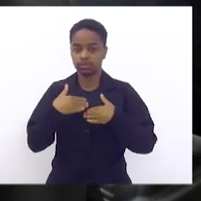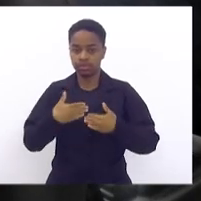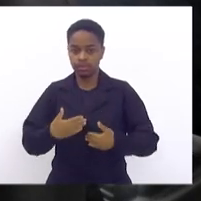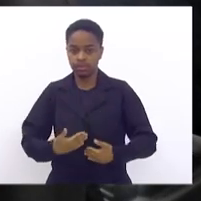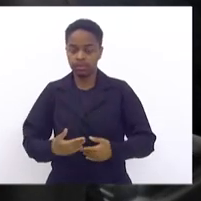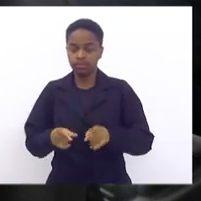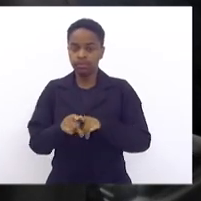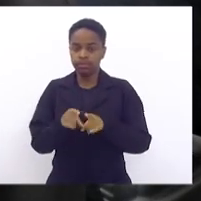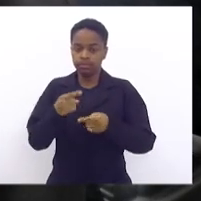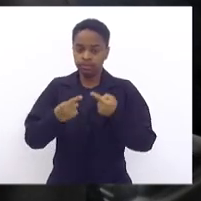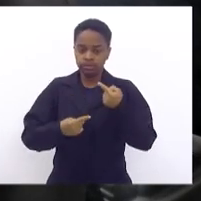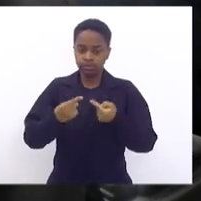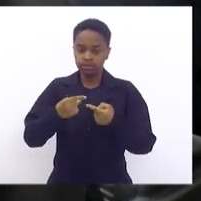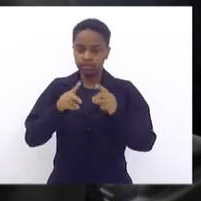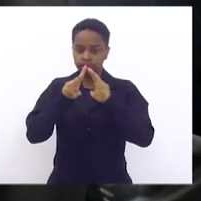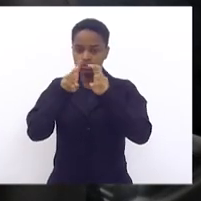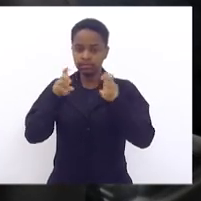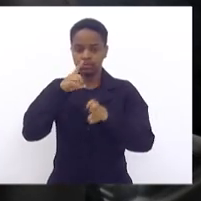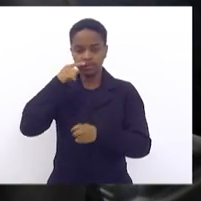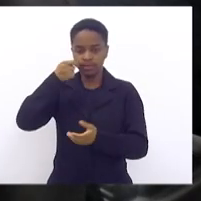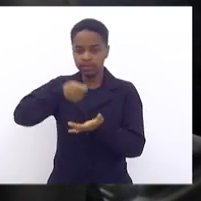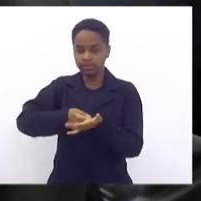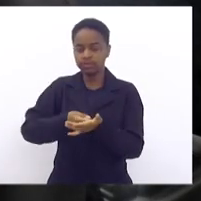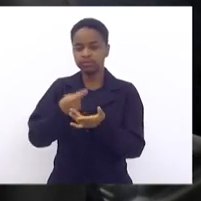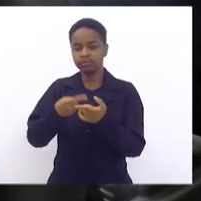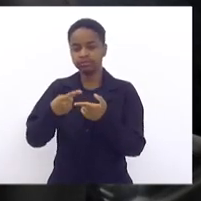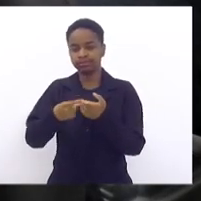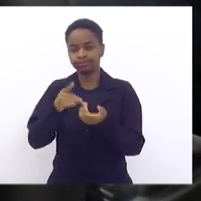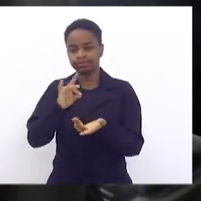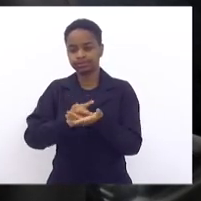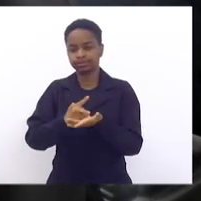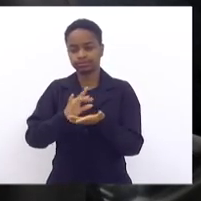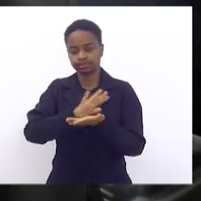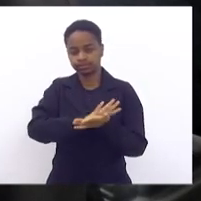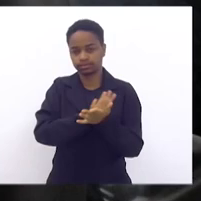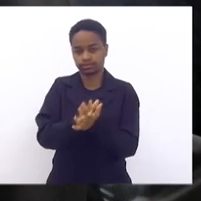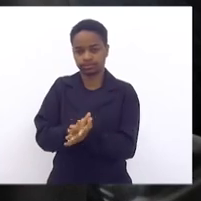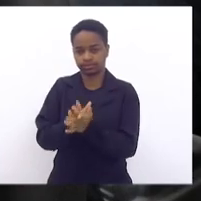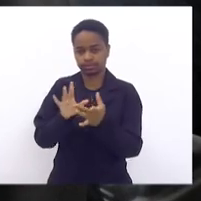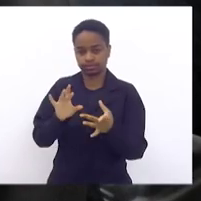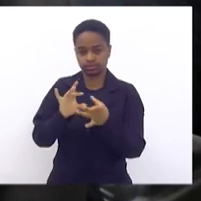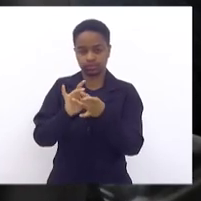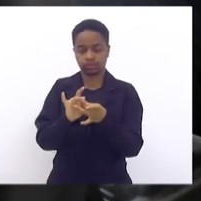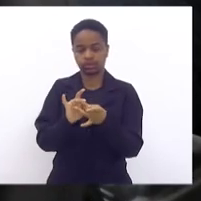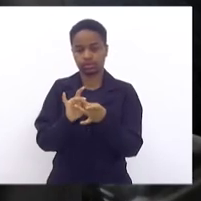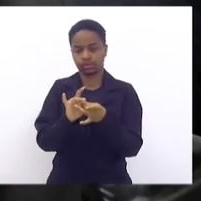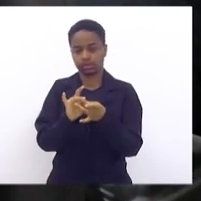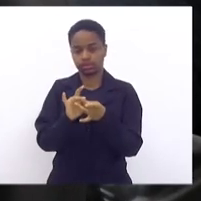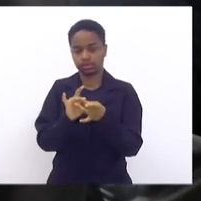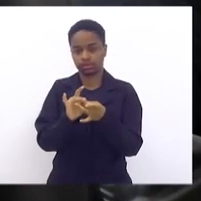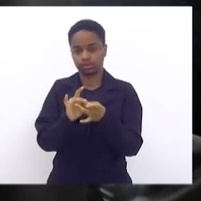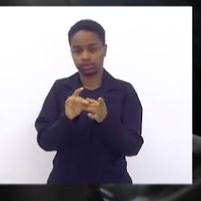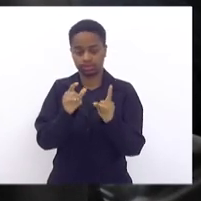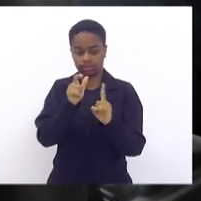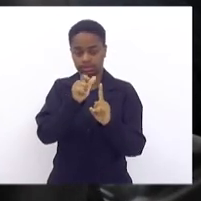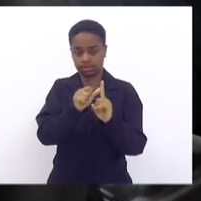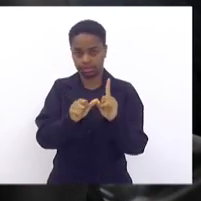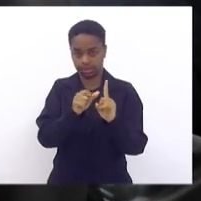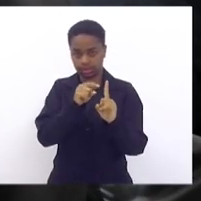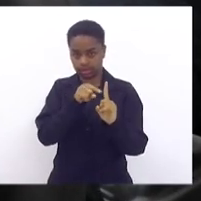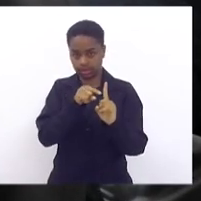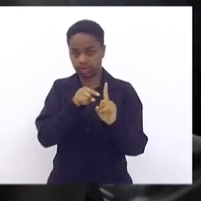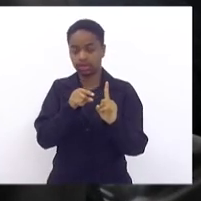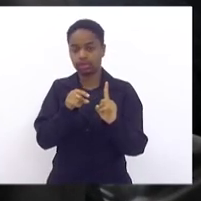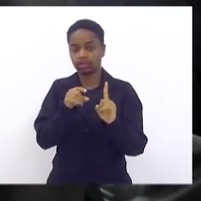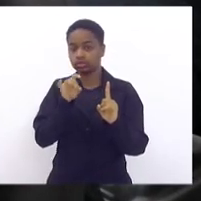ao machismo, né, que é o preconceito que tem, que a gente tem em relação a tudo que é em relação ao feminino, não apenas as